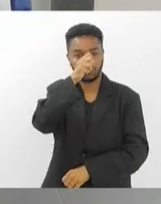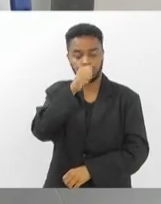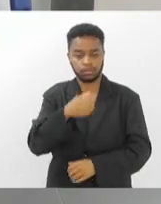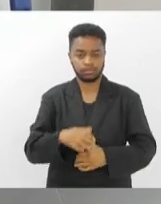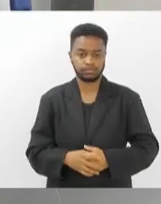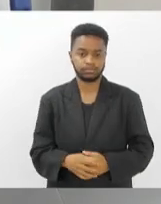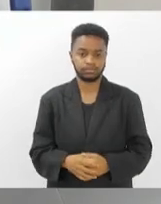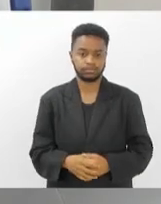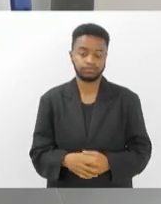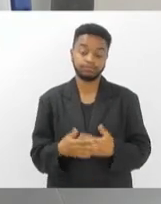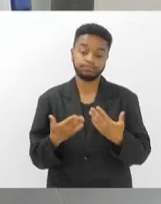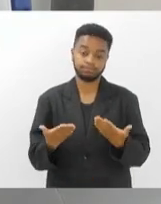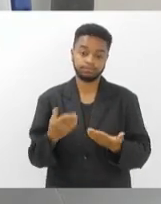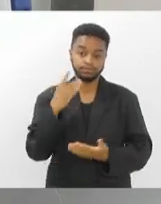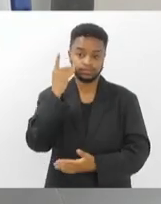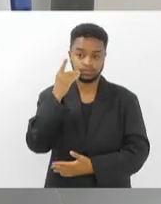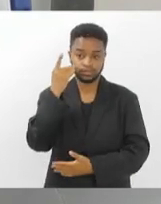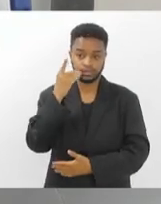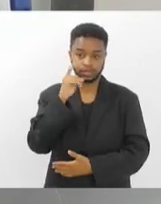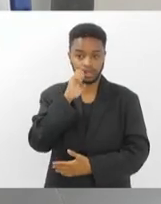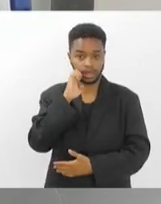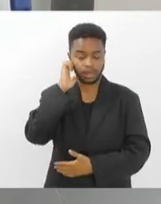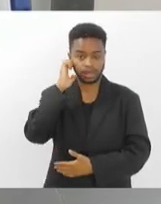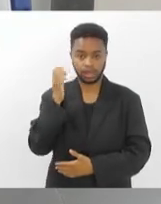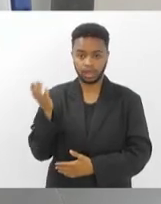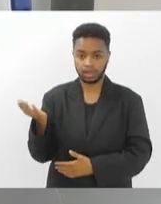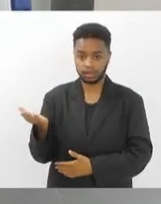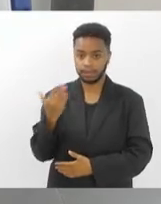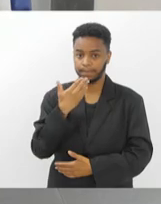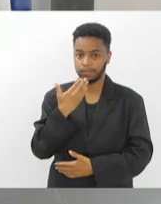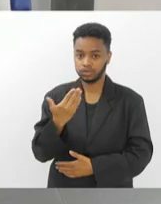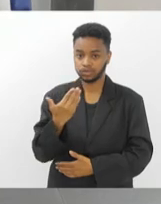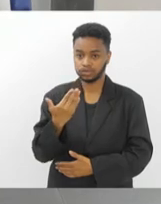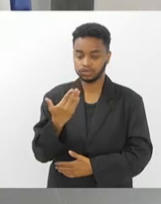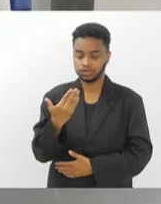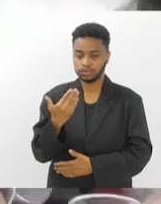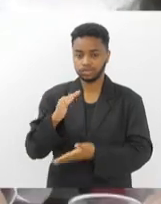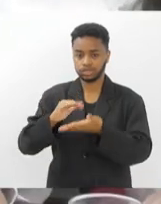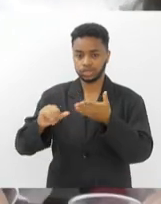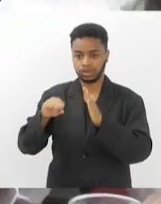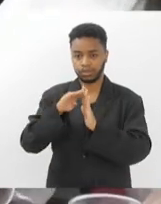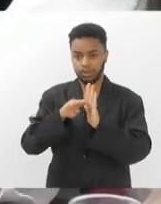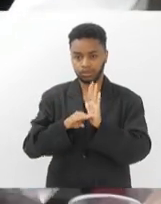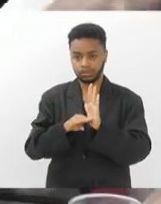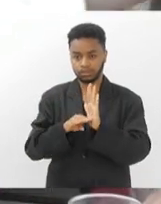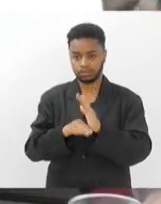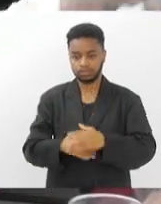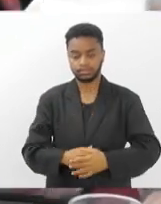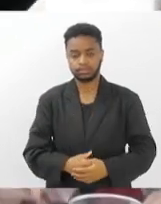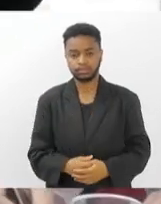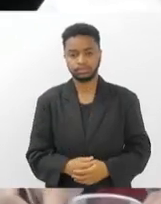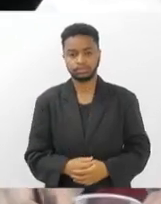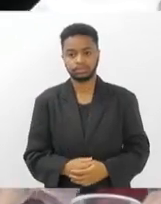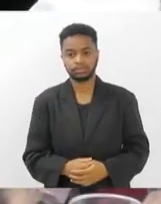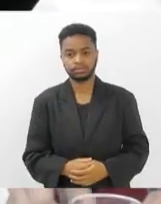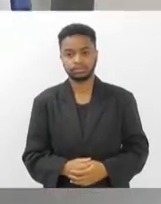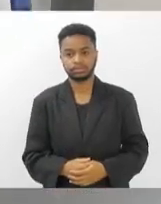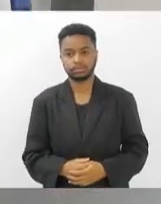Então, deputada Élica, Vossa Excelência pediu o quê? Para retirar de pauta, por favor. Retirar de